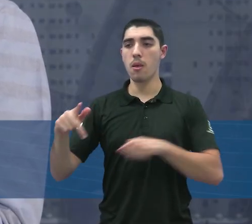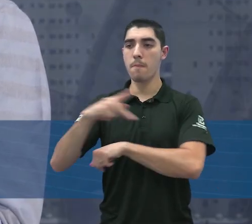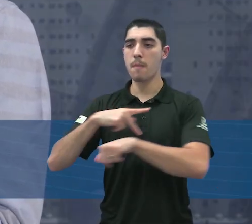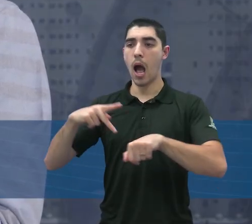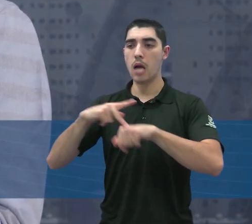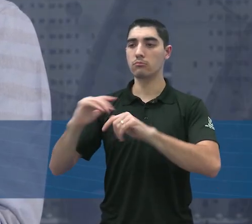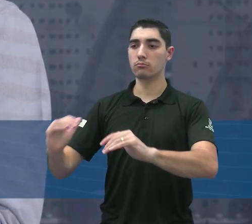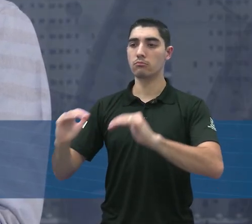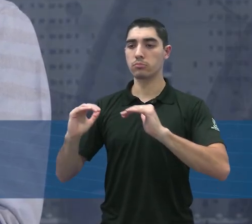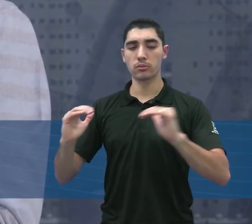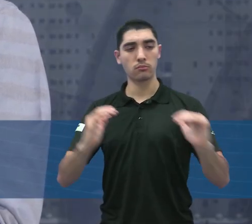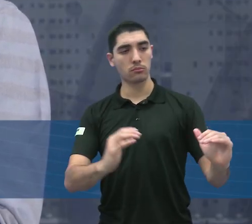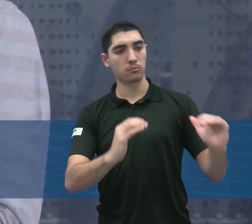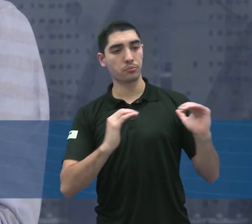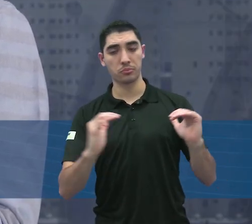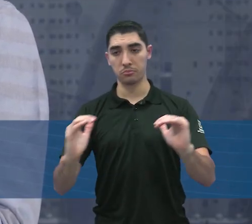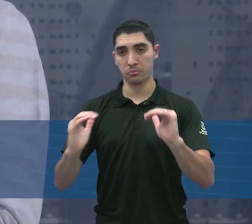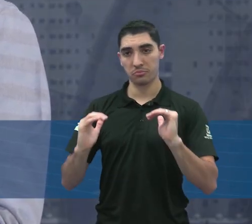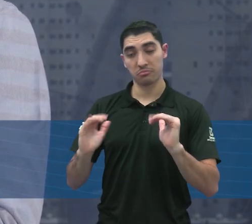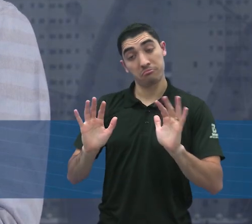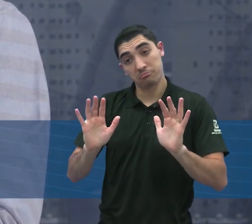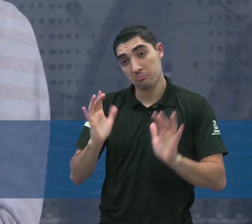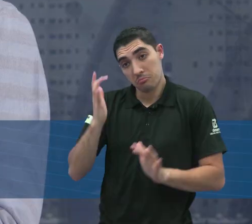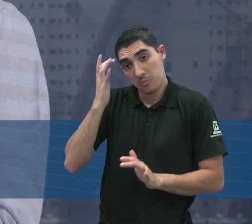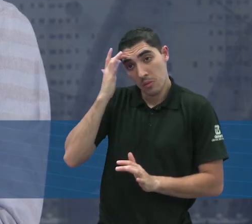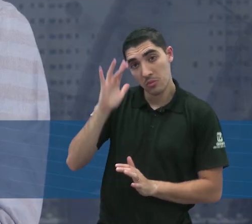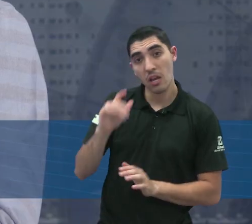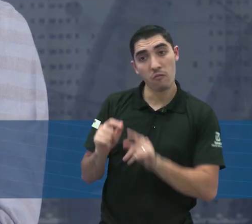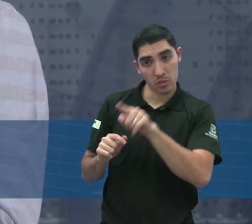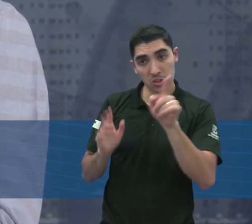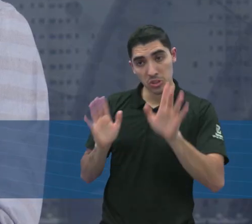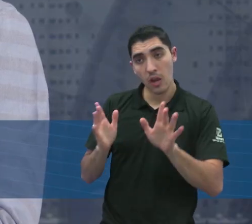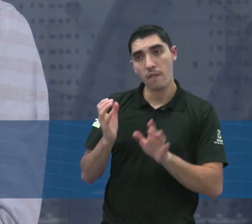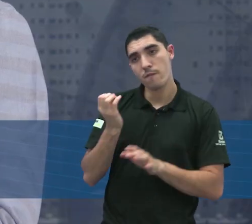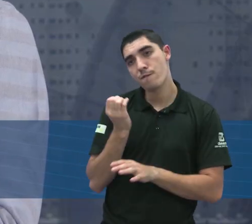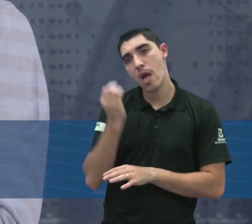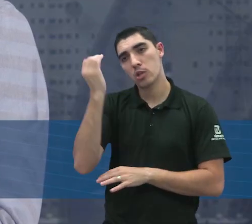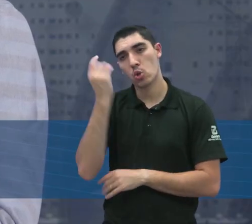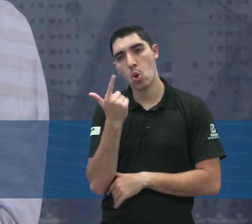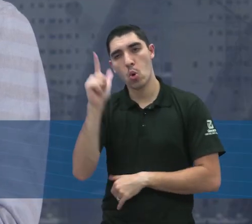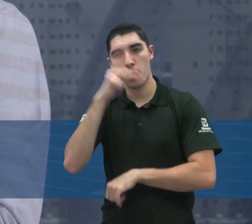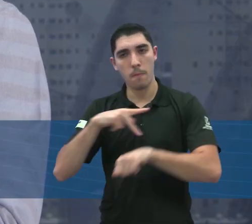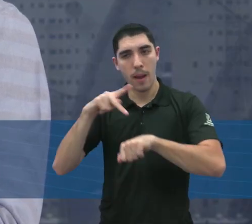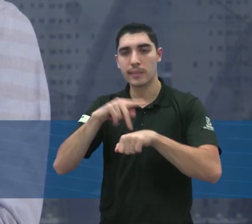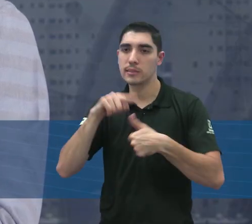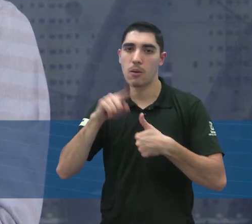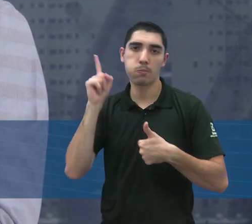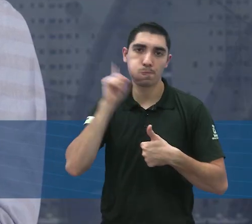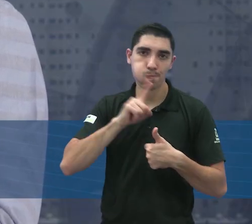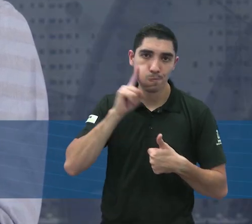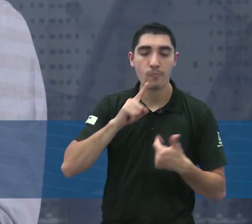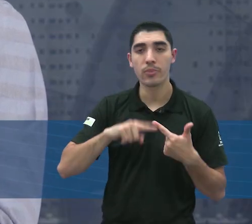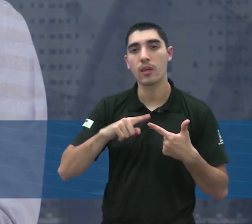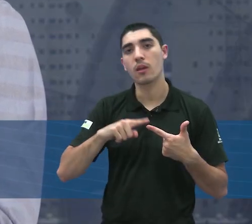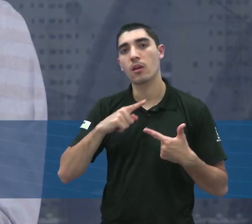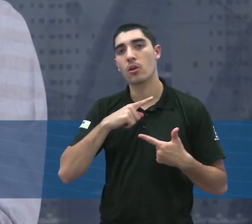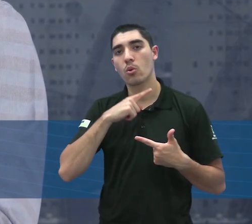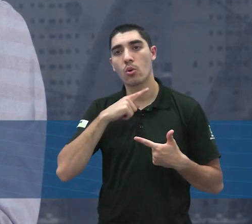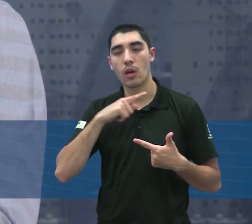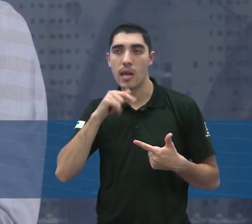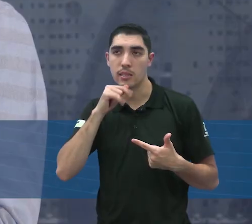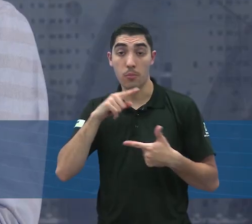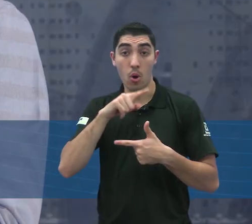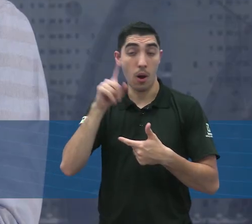demais. Não sei quem teve a oportunidade de viajar para alguns outros países do mundo, Estados Unidos e Rússia são dois bons